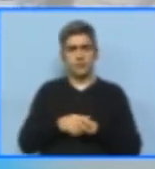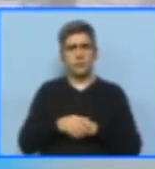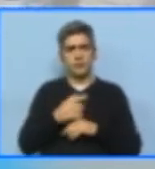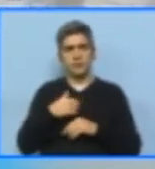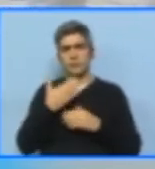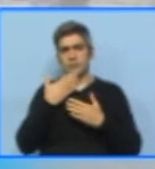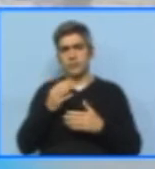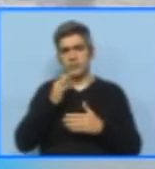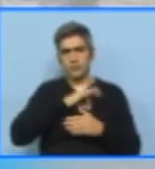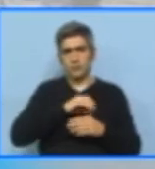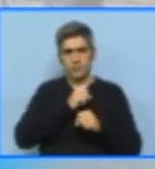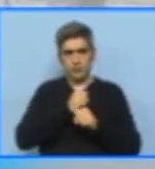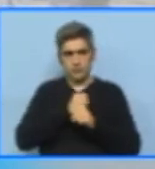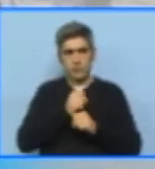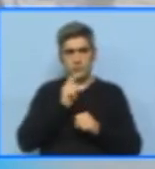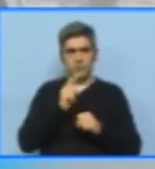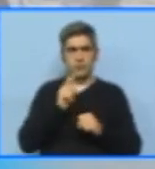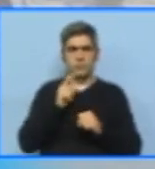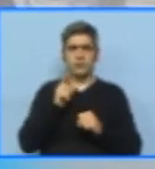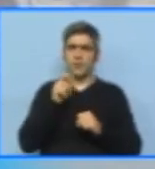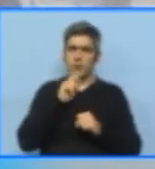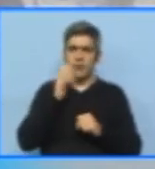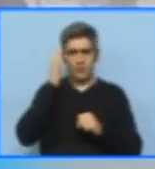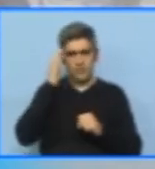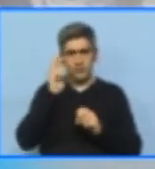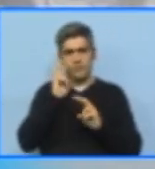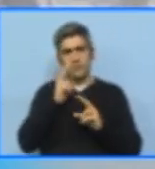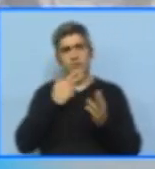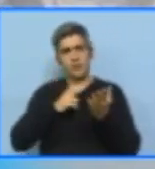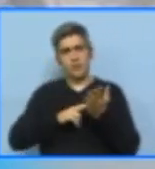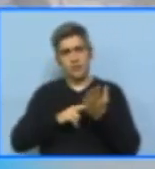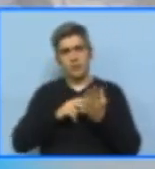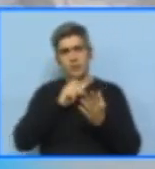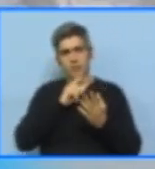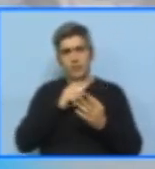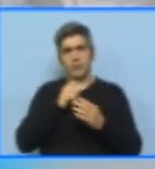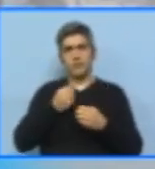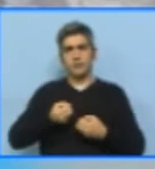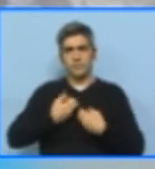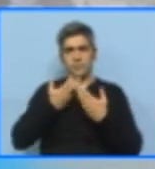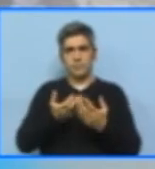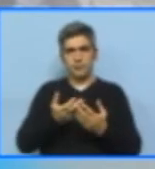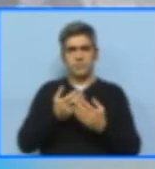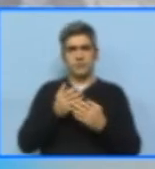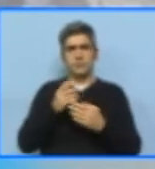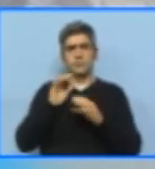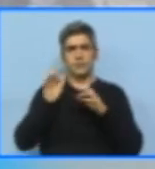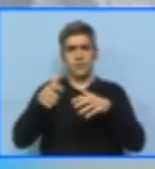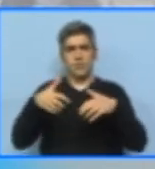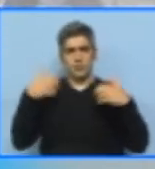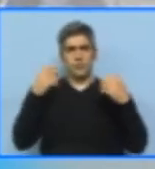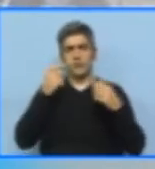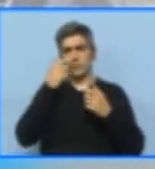nós pedimos aos nossos profissionais é que sejam capazes de olhar para a realidade e sejam capazes de transmitir ao auditório essa